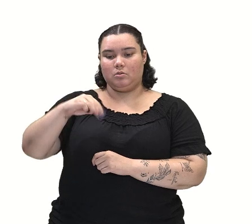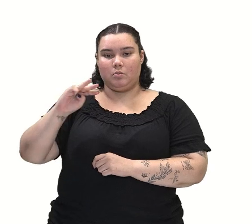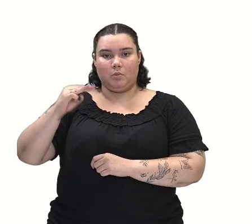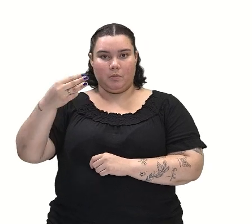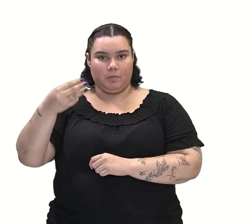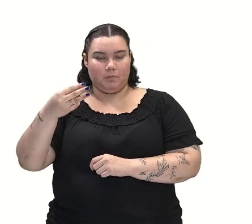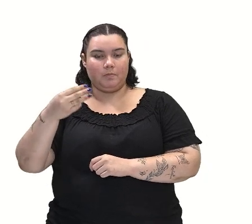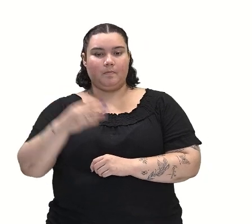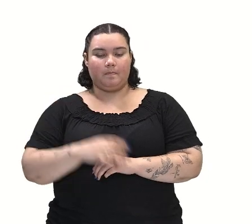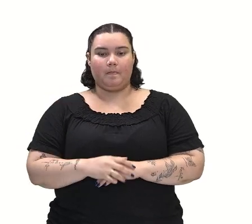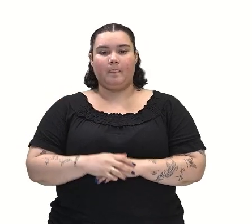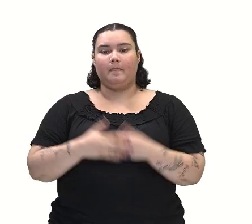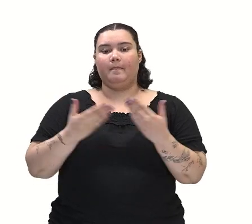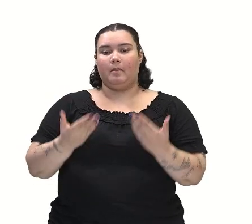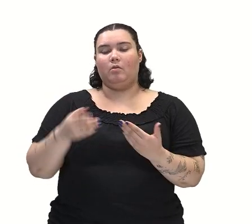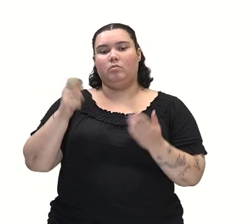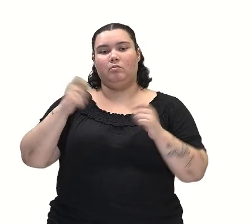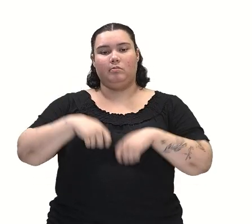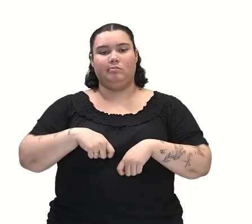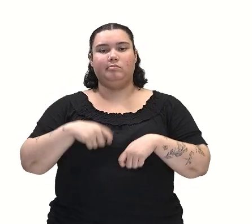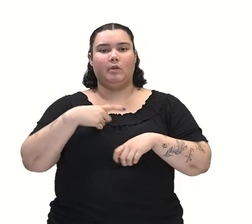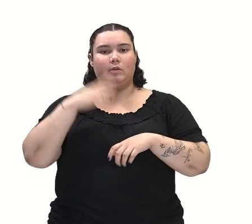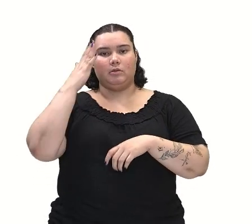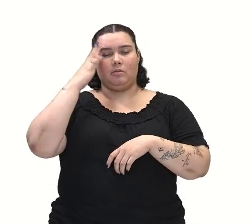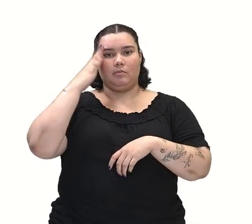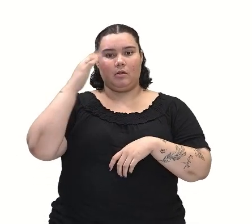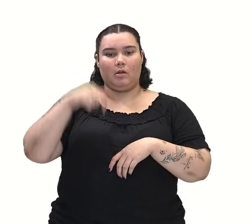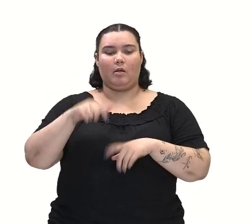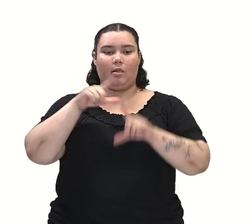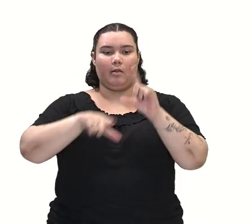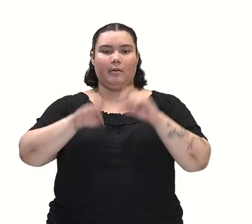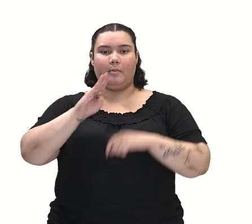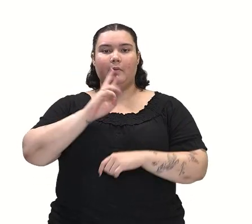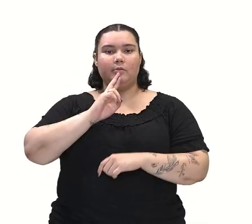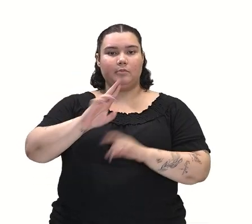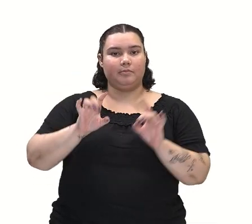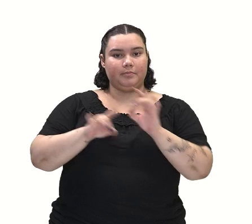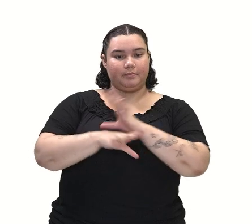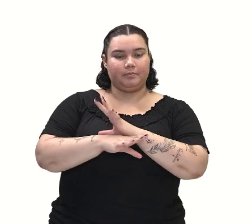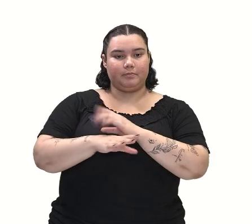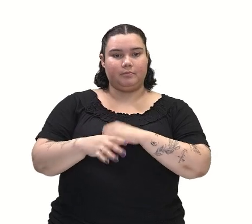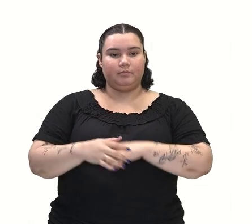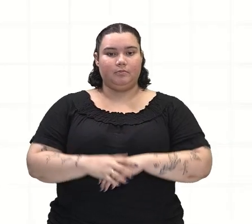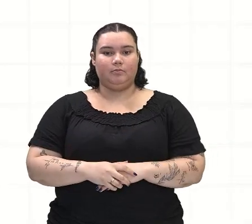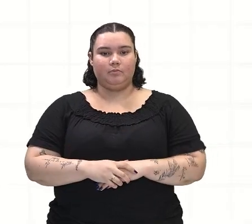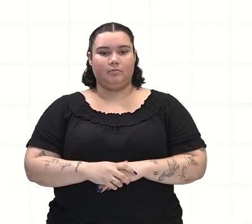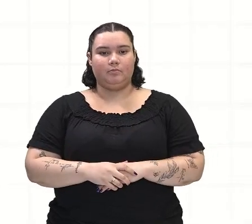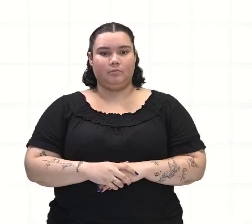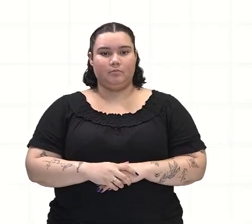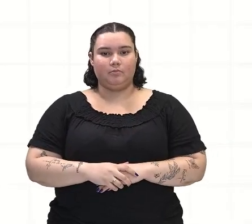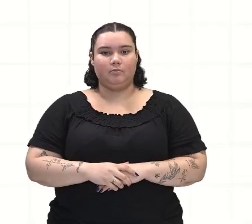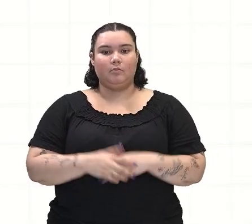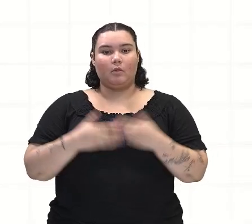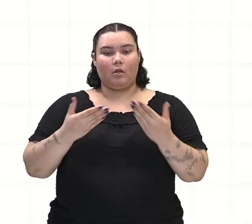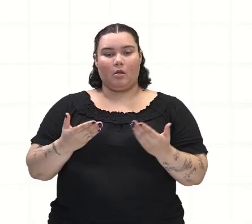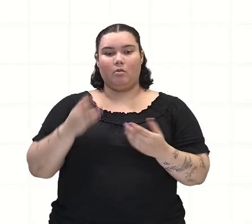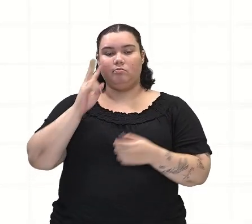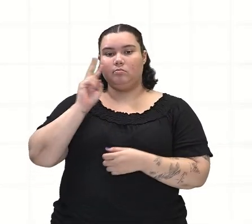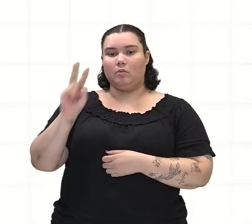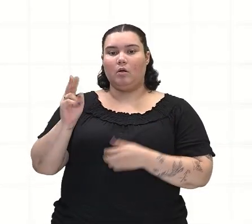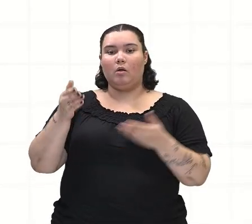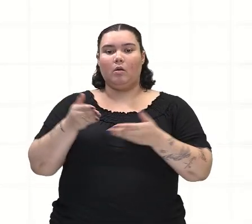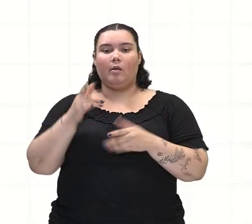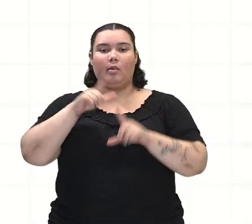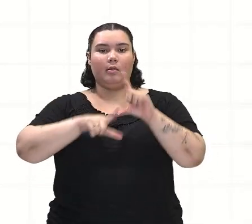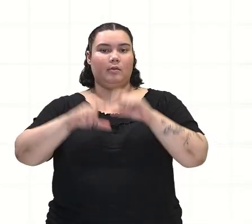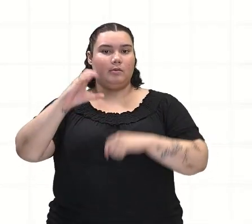cúbicos, né? E aí, assim, a gente resolve essa letra B. E para finalizar aqui essa primeira questão, a gente vai ver a